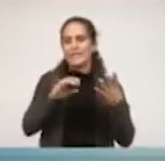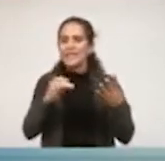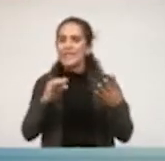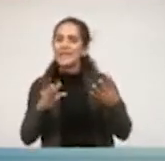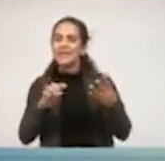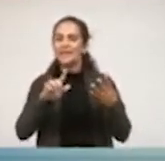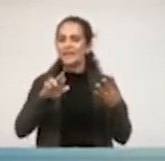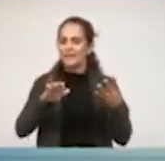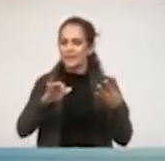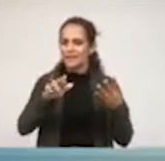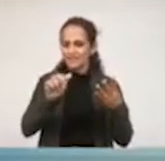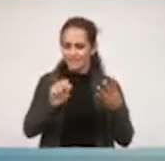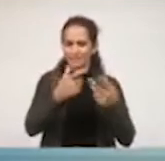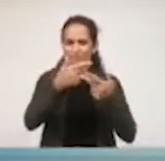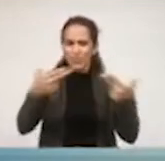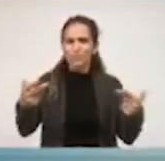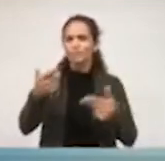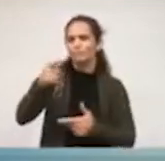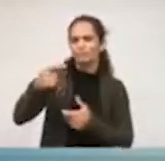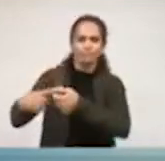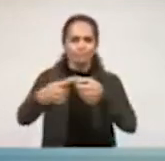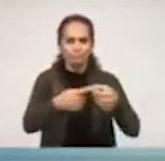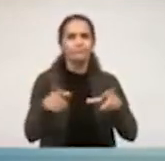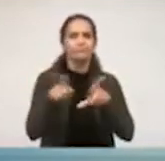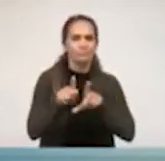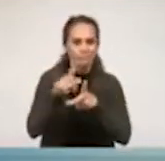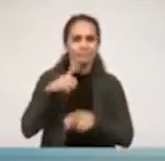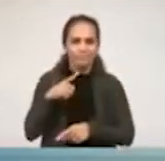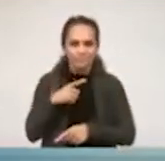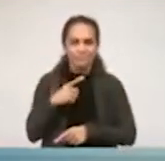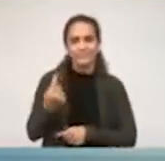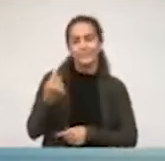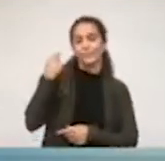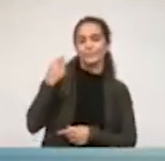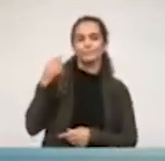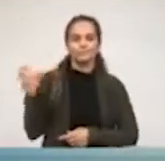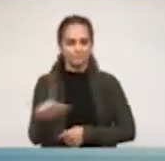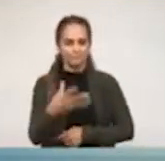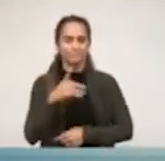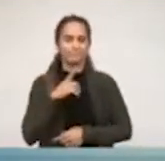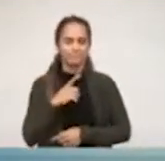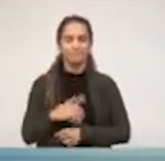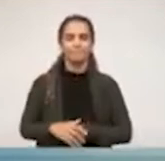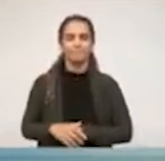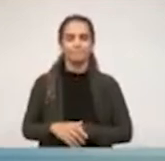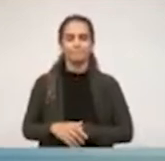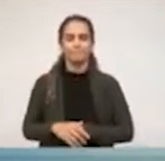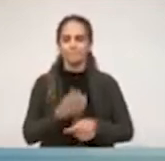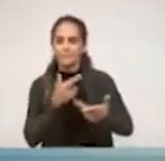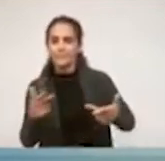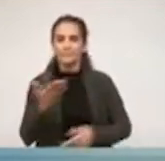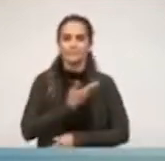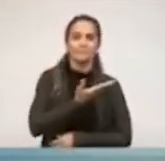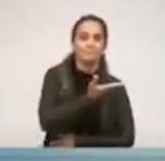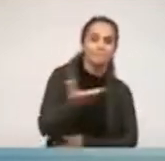que estão cuidando dessa cultura tão importante recentemente nós passamos e eu sei que muitos